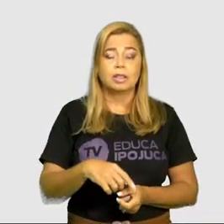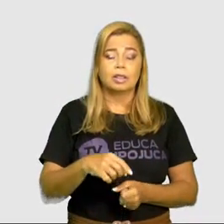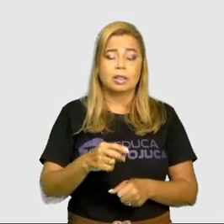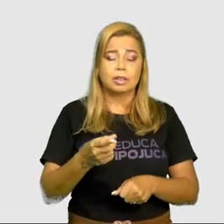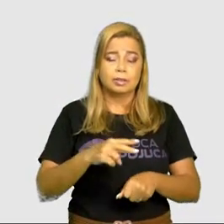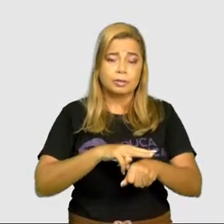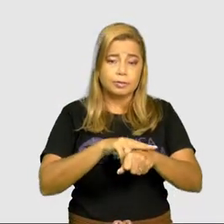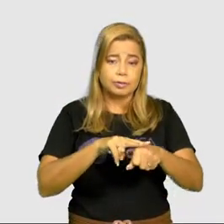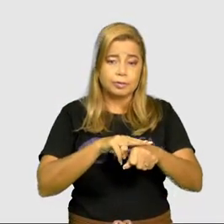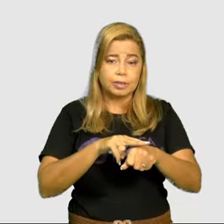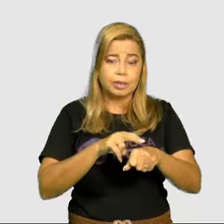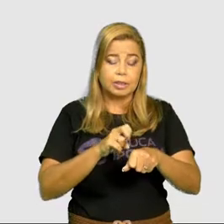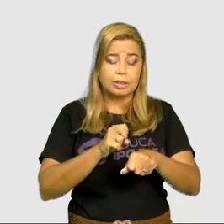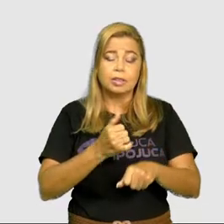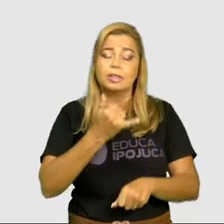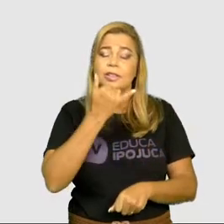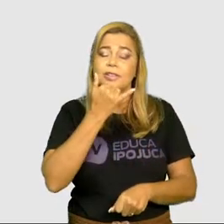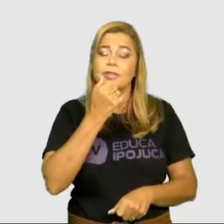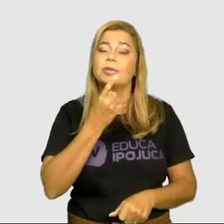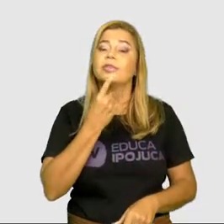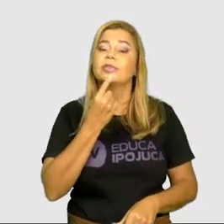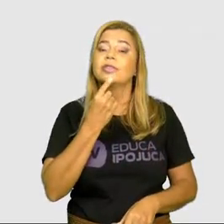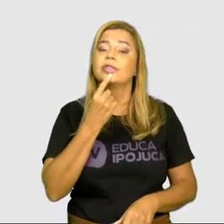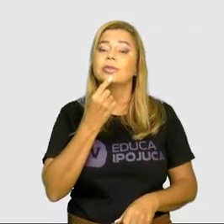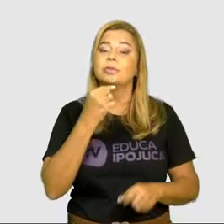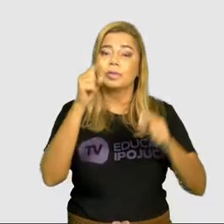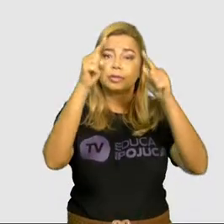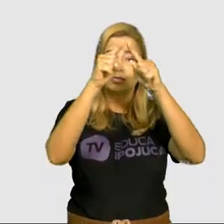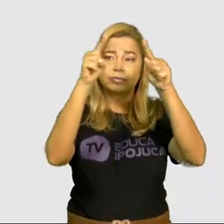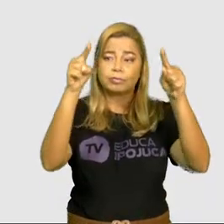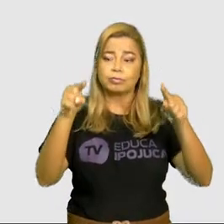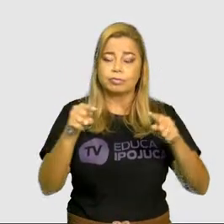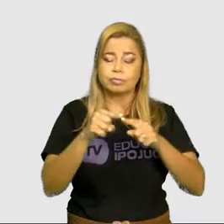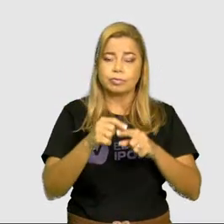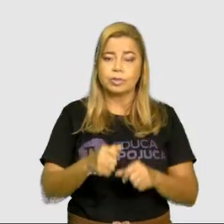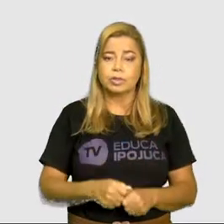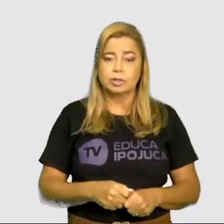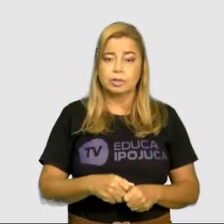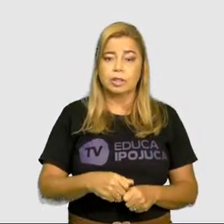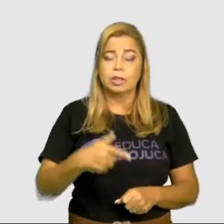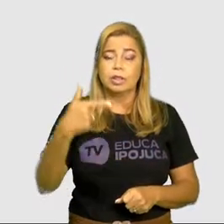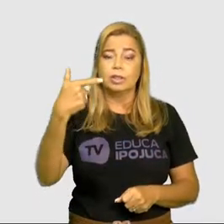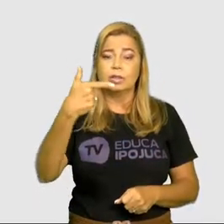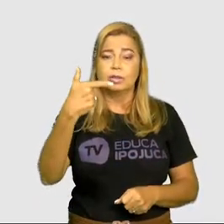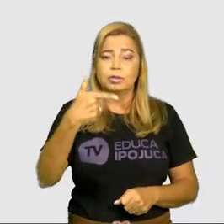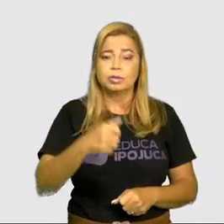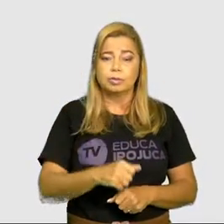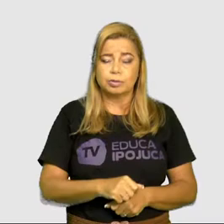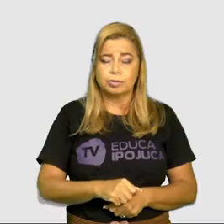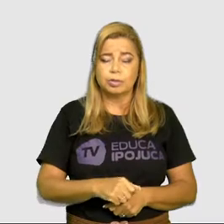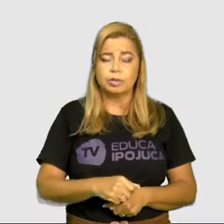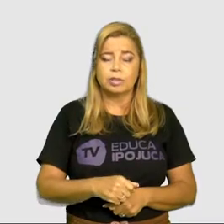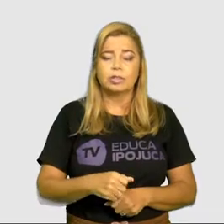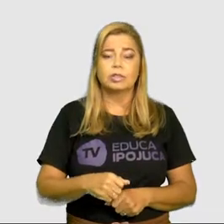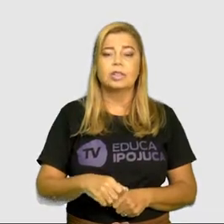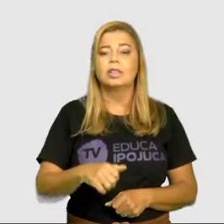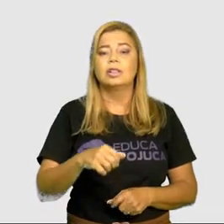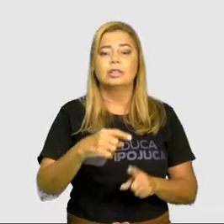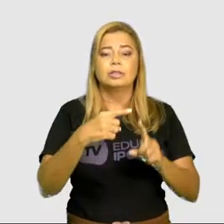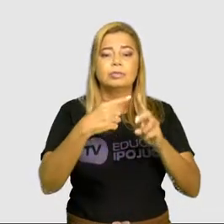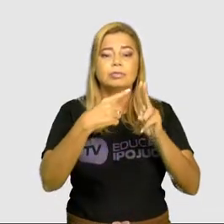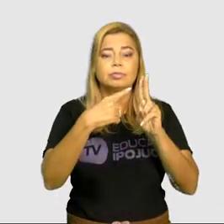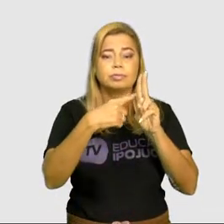vermelho temos duas ideias temos duas dezenas se nós temos duas dezenas